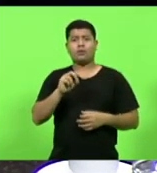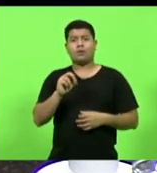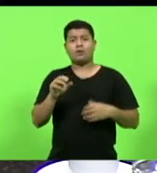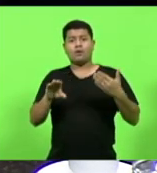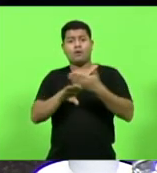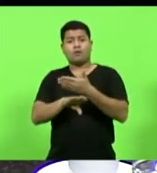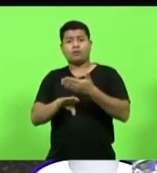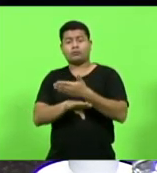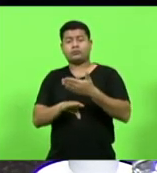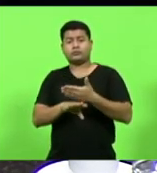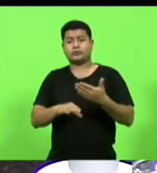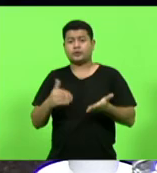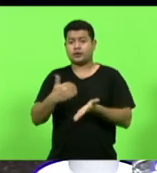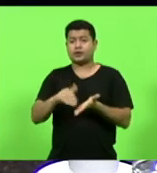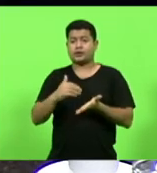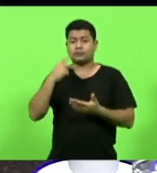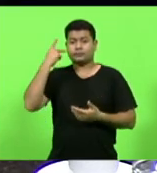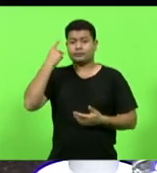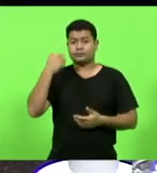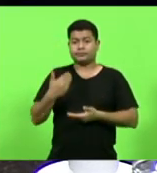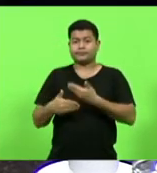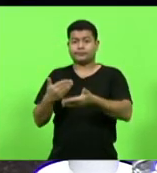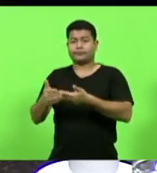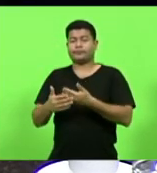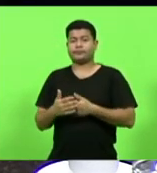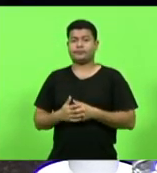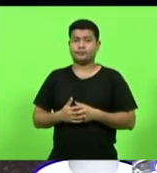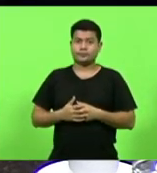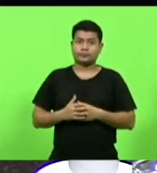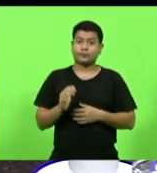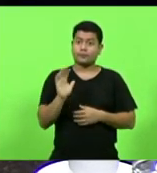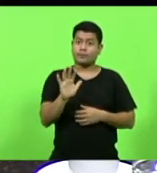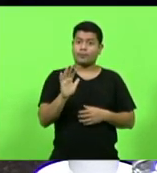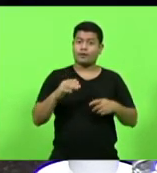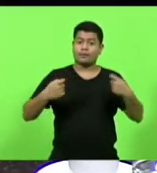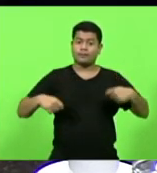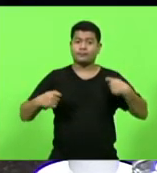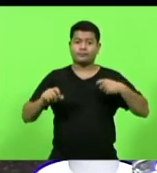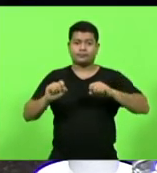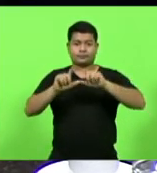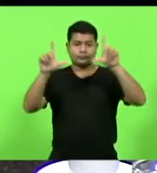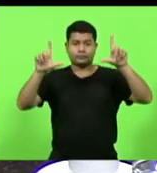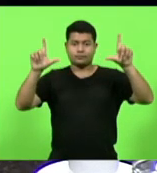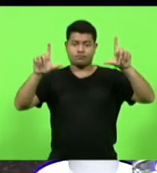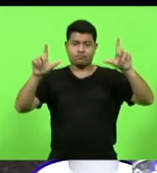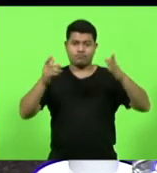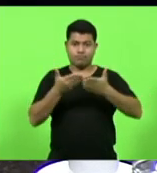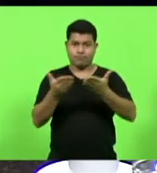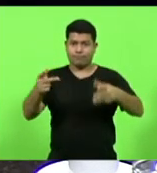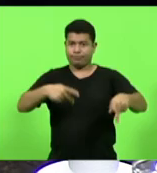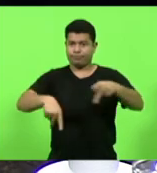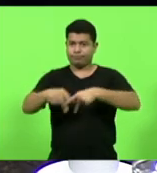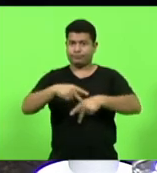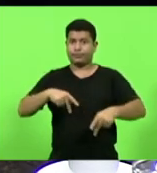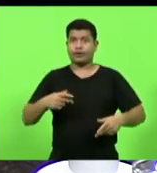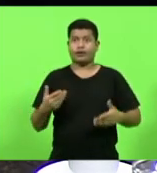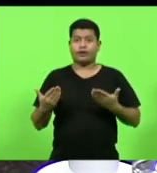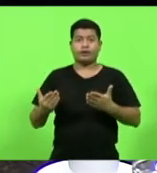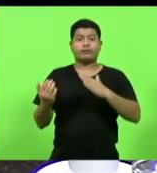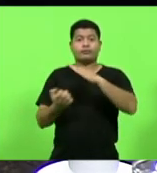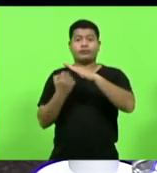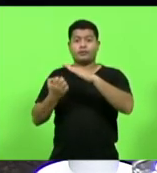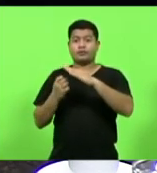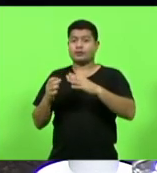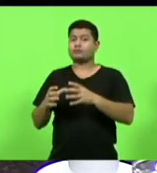secretário parlamentar nesse processo. Mas é necessário alertar a população catarinense de que uma empresa dessa